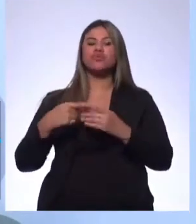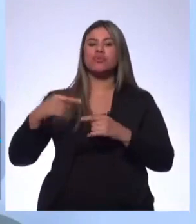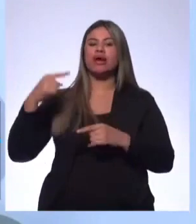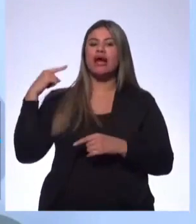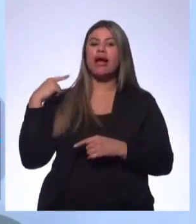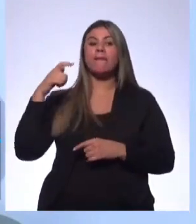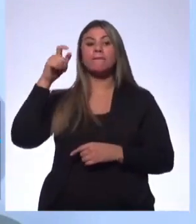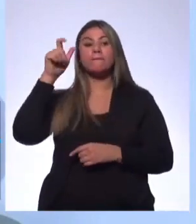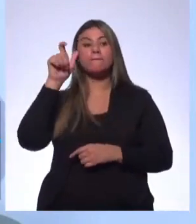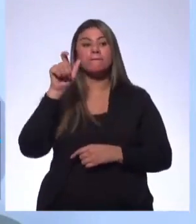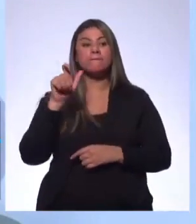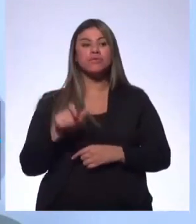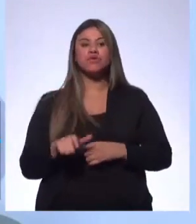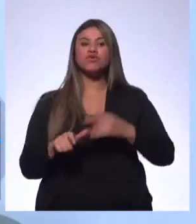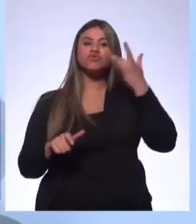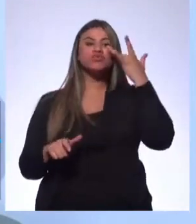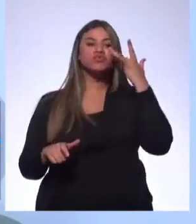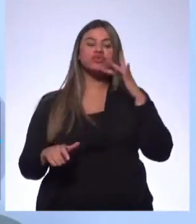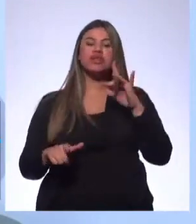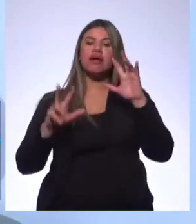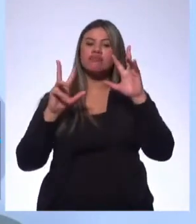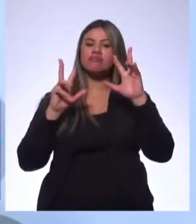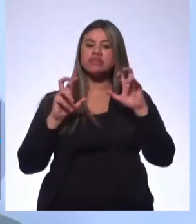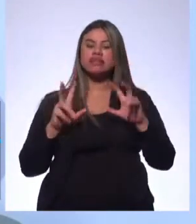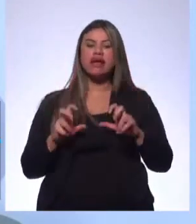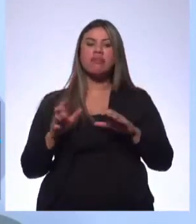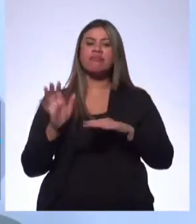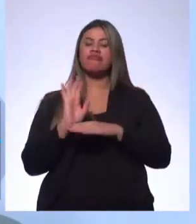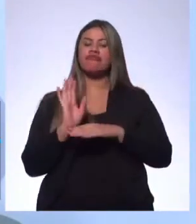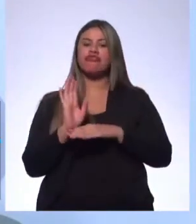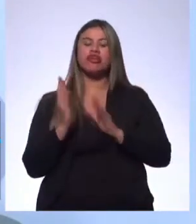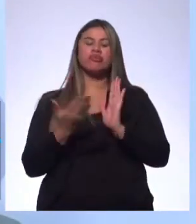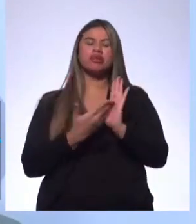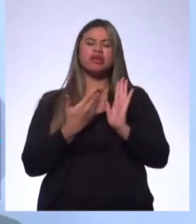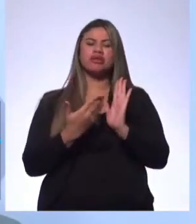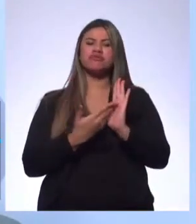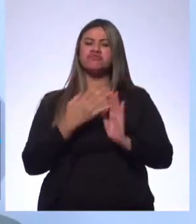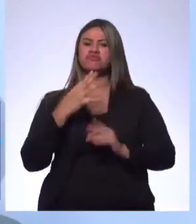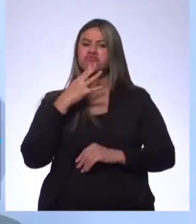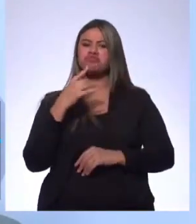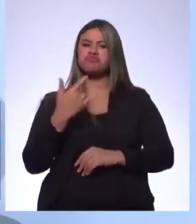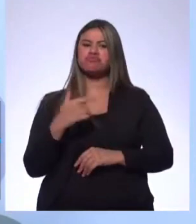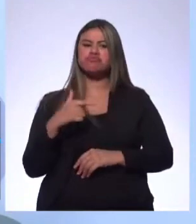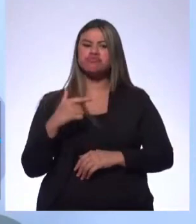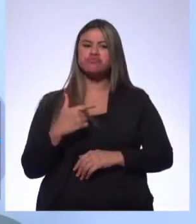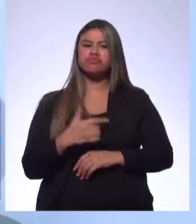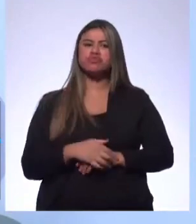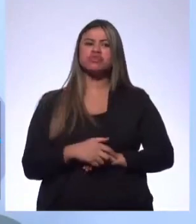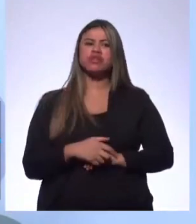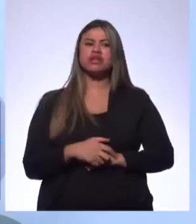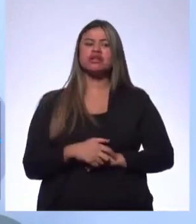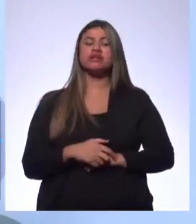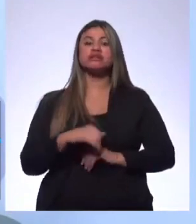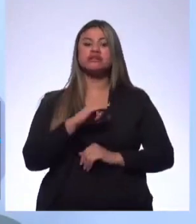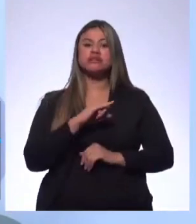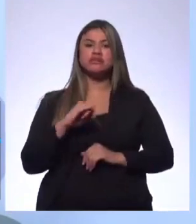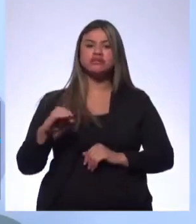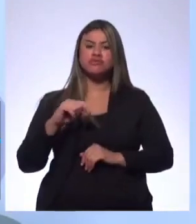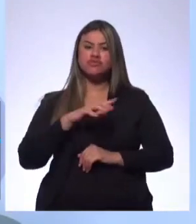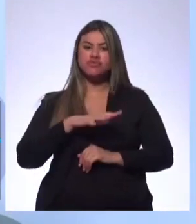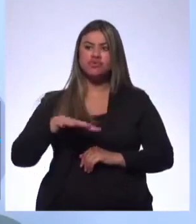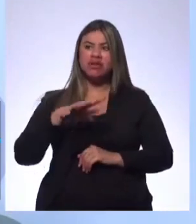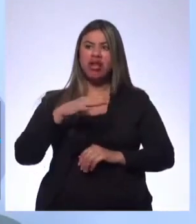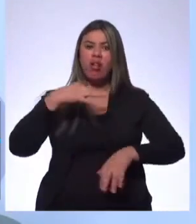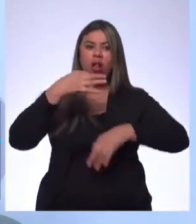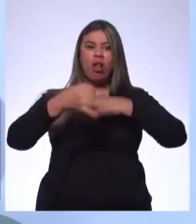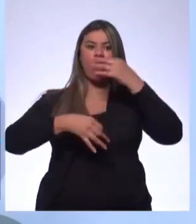pessoa nem ouviu falar sobre esse tema, sobre esse filme, sobre esse livro. Não tem ideia do que se trata. E se você já despeja a